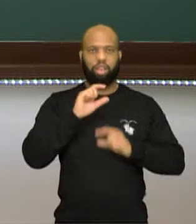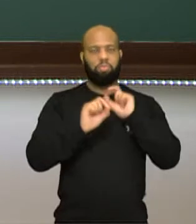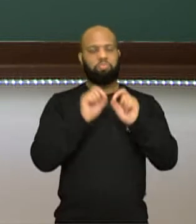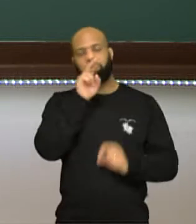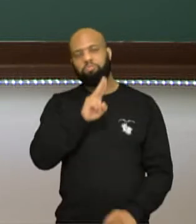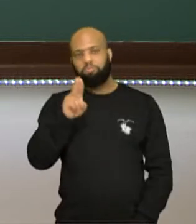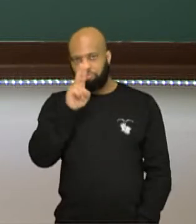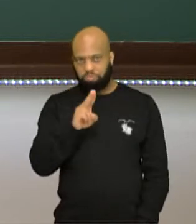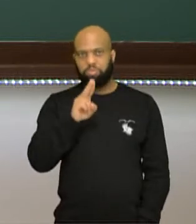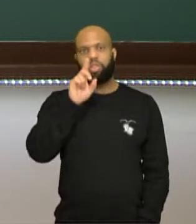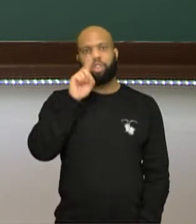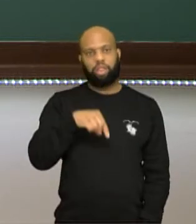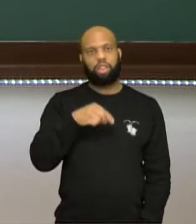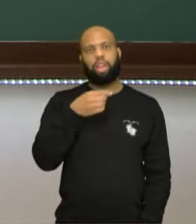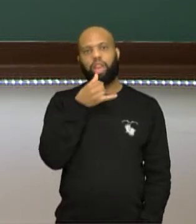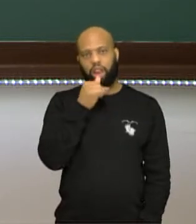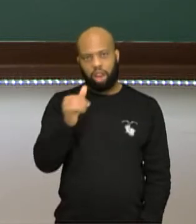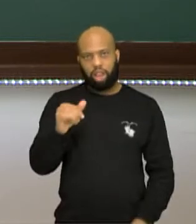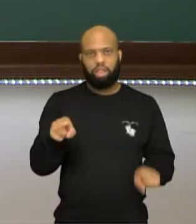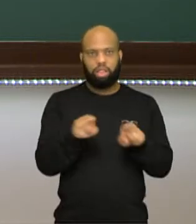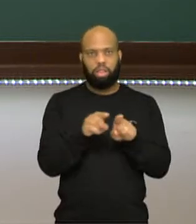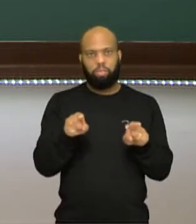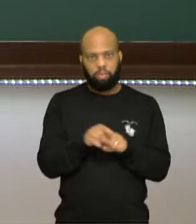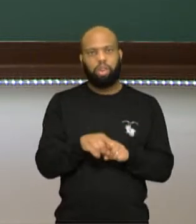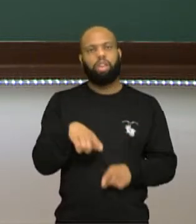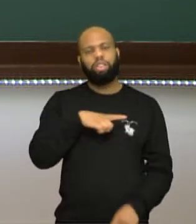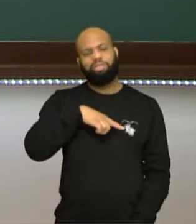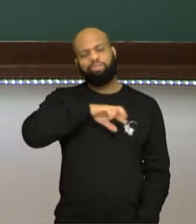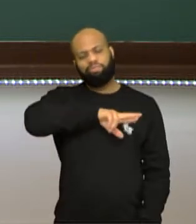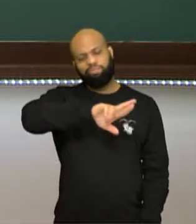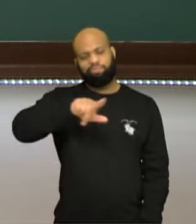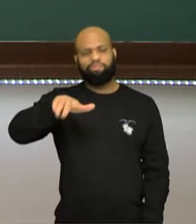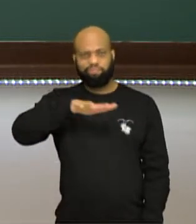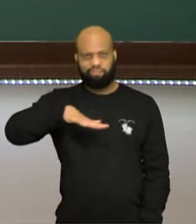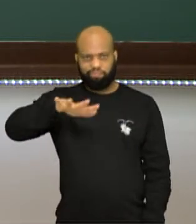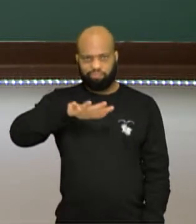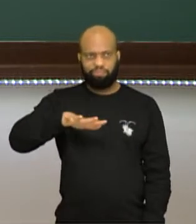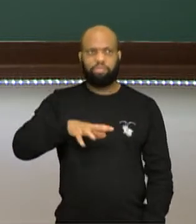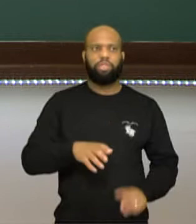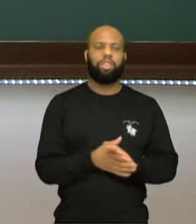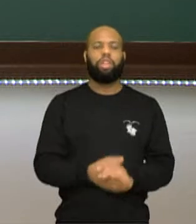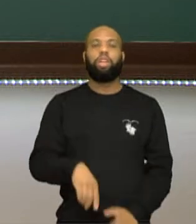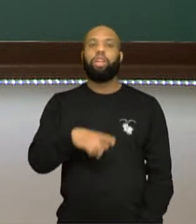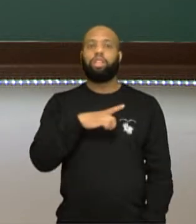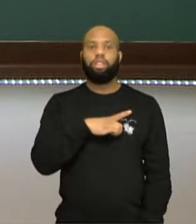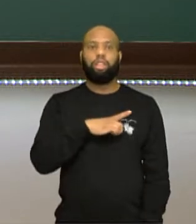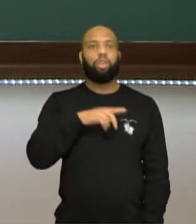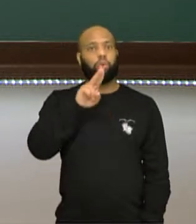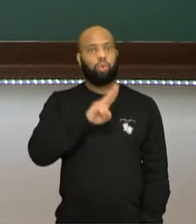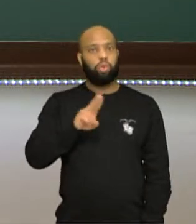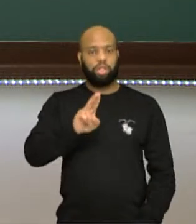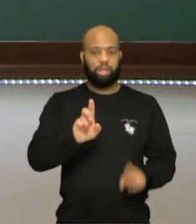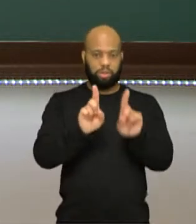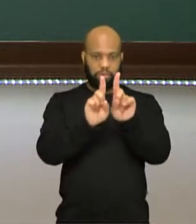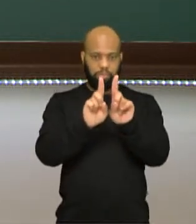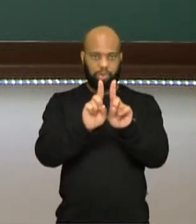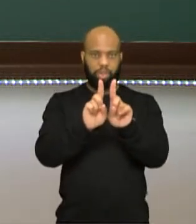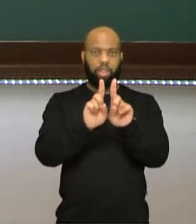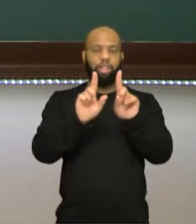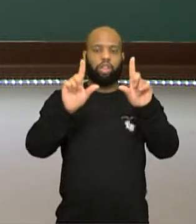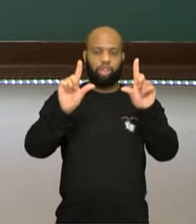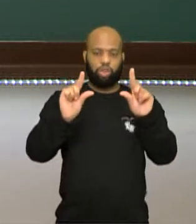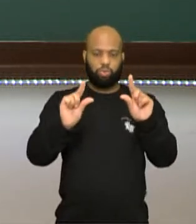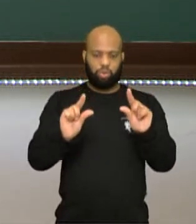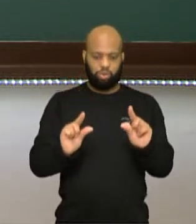elétrica bastante aplicações uma delas é usar o capacitor para diminuir o que eu chamo de ripple que é uma escadinha que